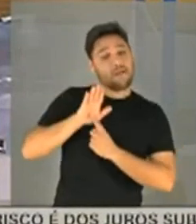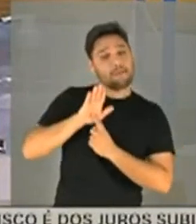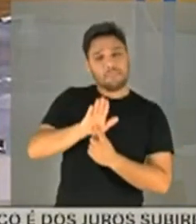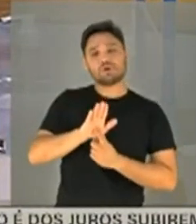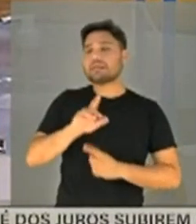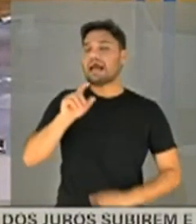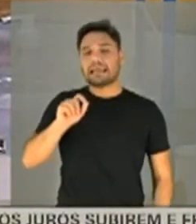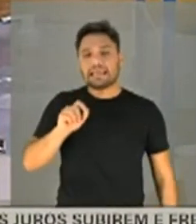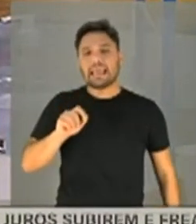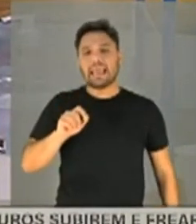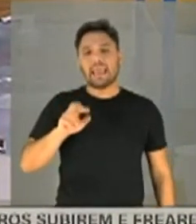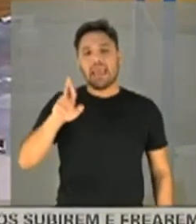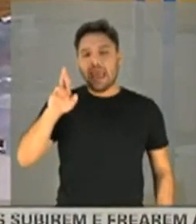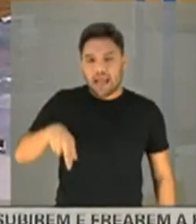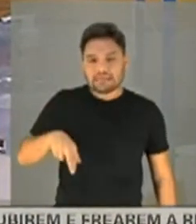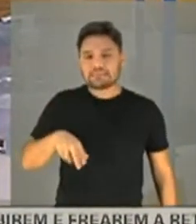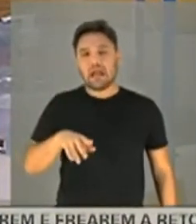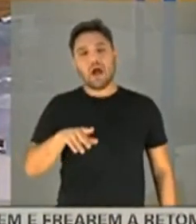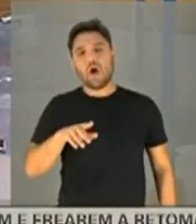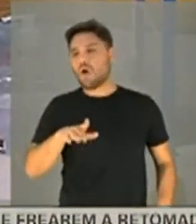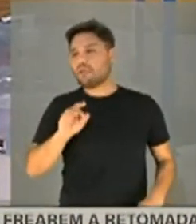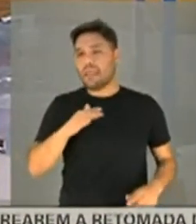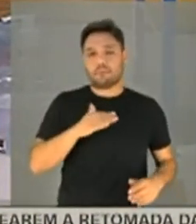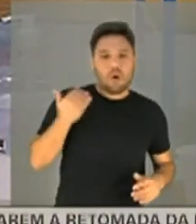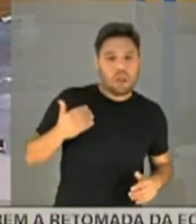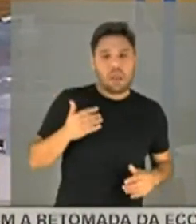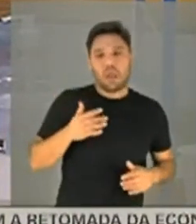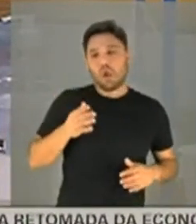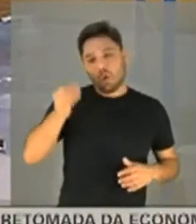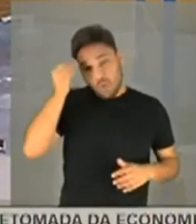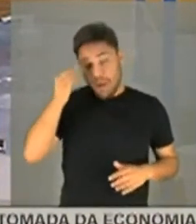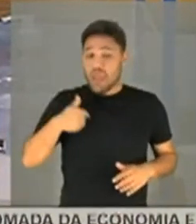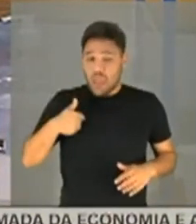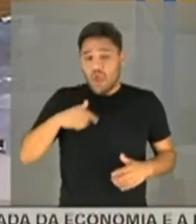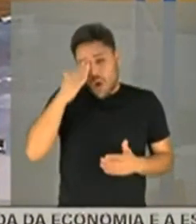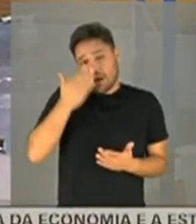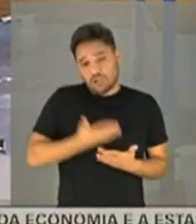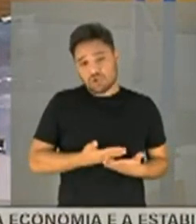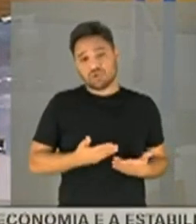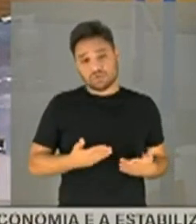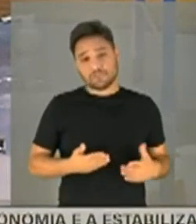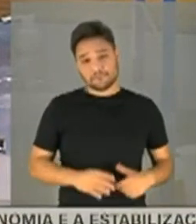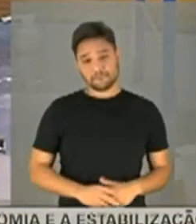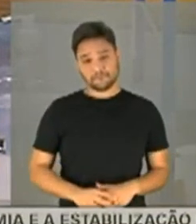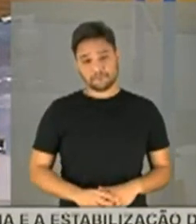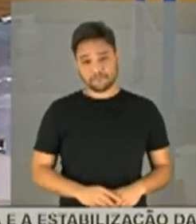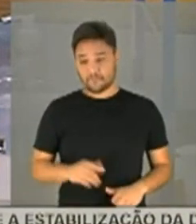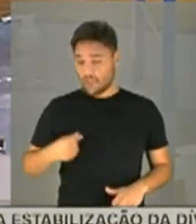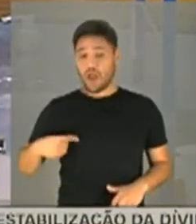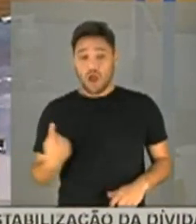realmente quem perdeu vidas, quem salvou. Eu, particularmente, acredito